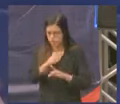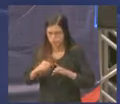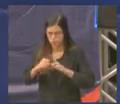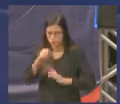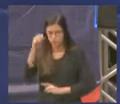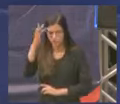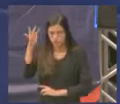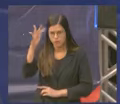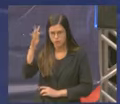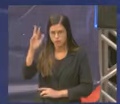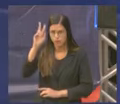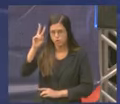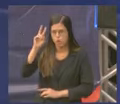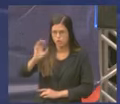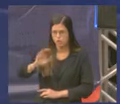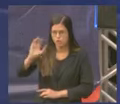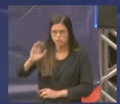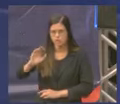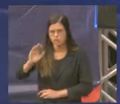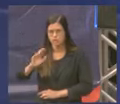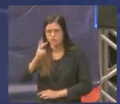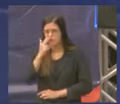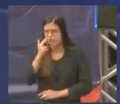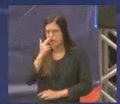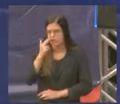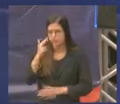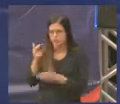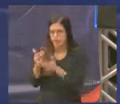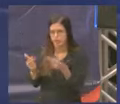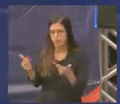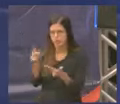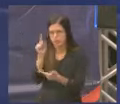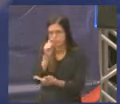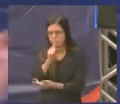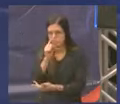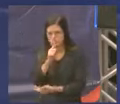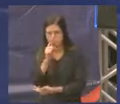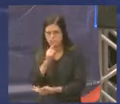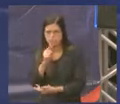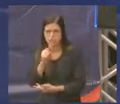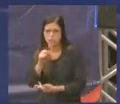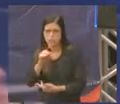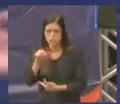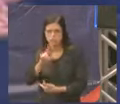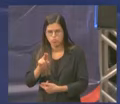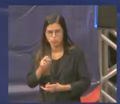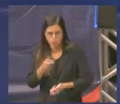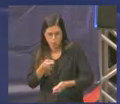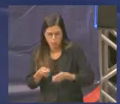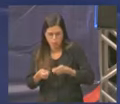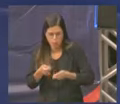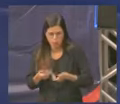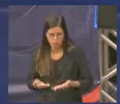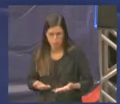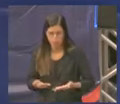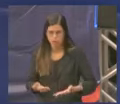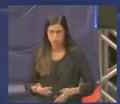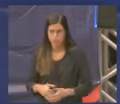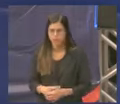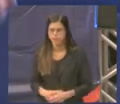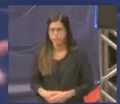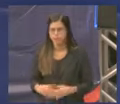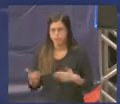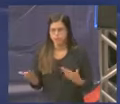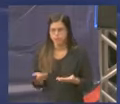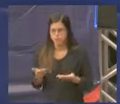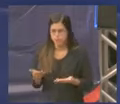filosófica histórica da ciência, como algo nefasto, né, algo que serviu como instrumento de dominação. E, ao mesmo tempo, nós temos, e tivemos isso com muito